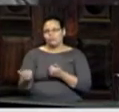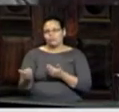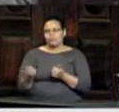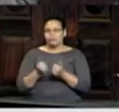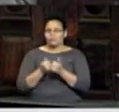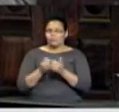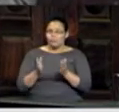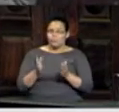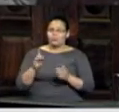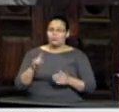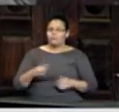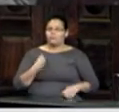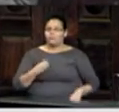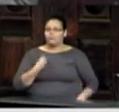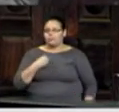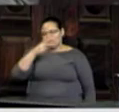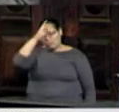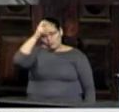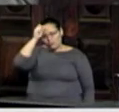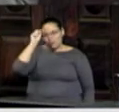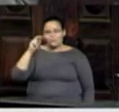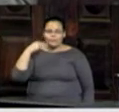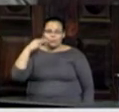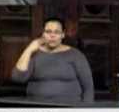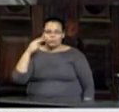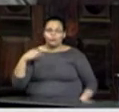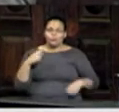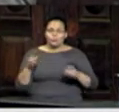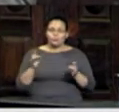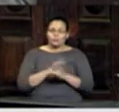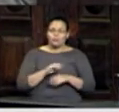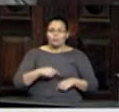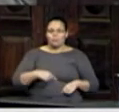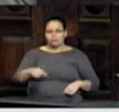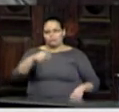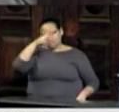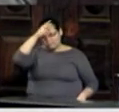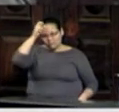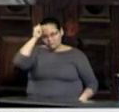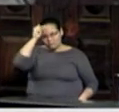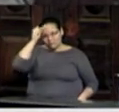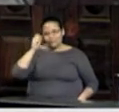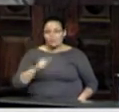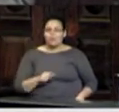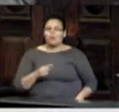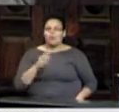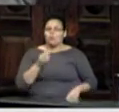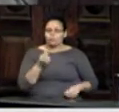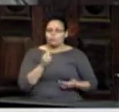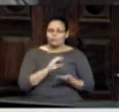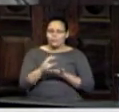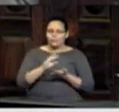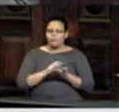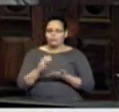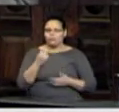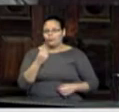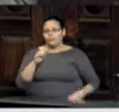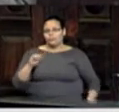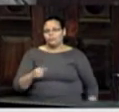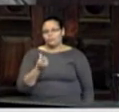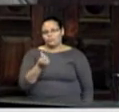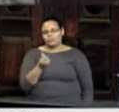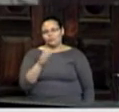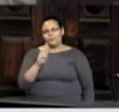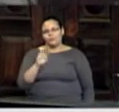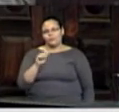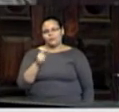sua vida pública depois de ter sido vereador como gestor municipal. Um orçamento de 1,6 bilhão de